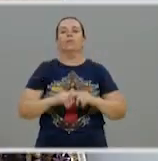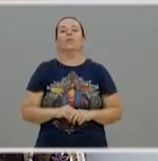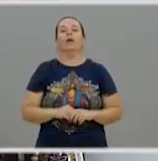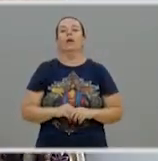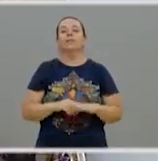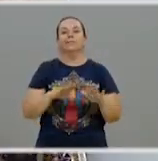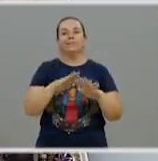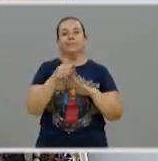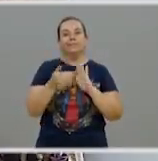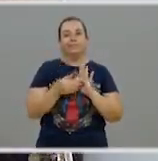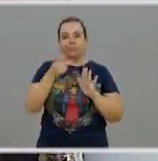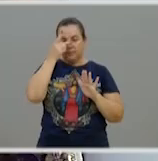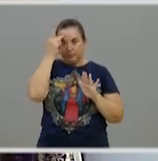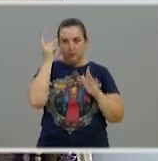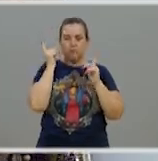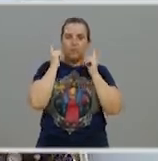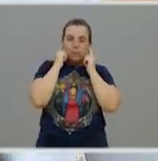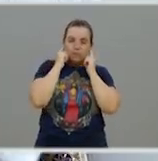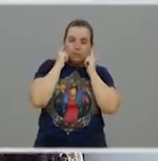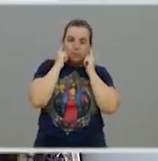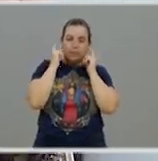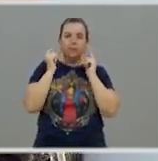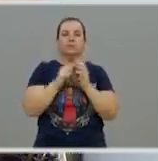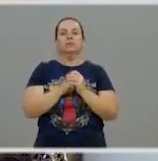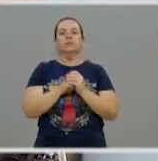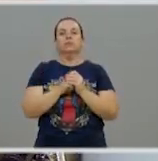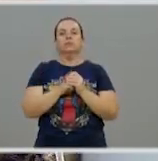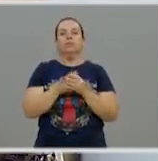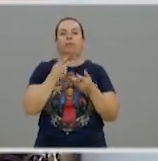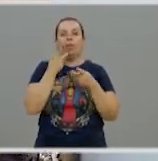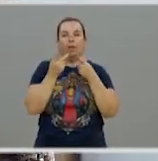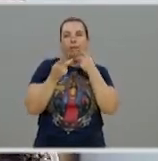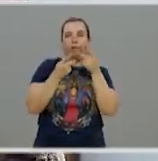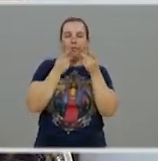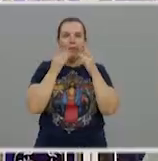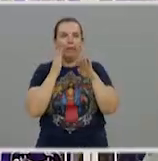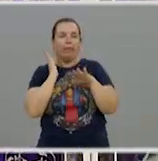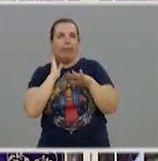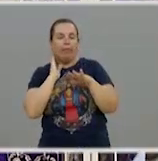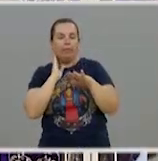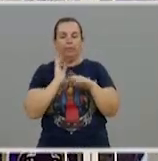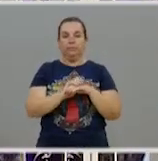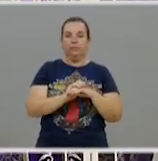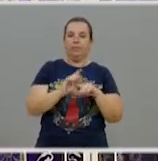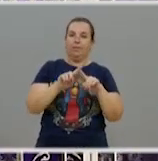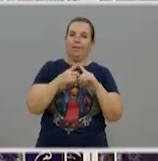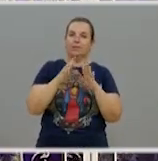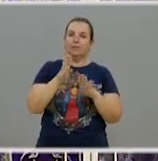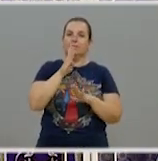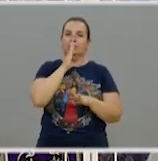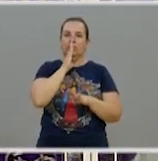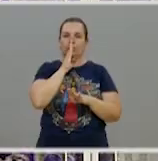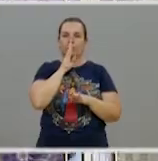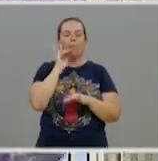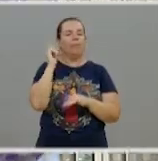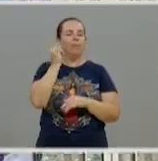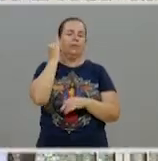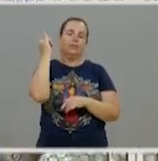nesse caminho. Se não estão ouvindo, estão tagarelando. Mas gente, como é importante o silêncio.